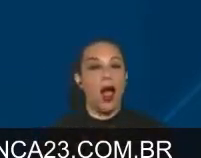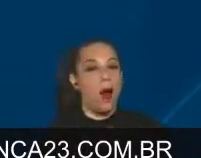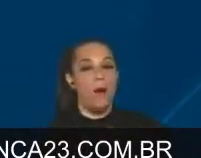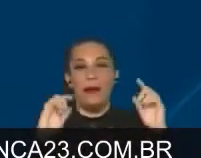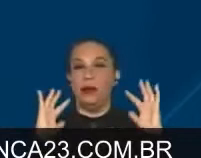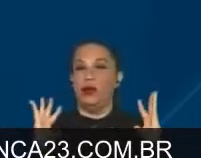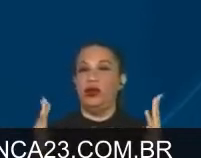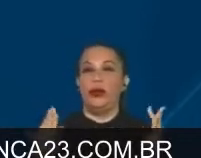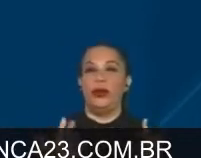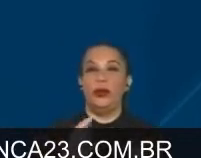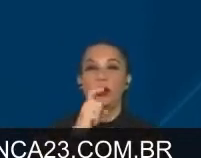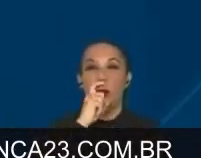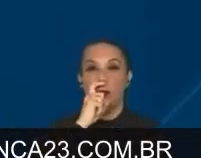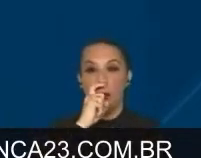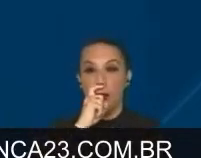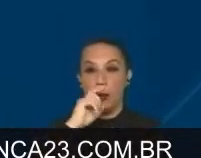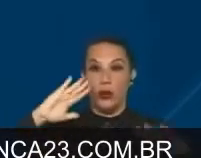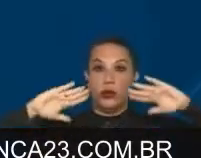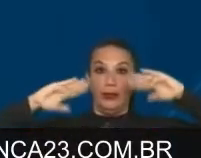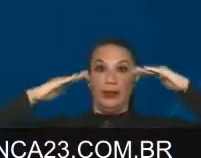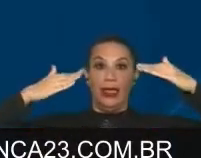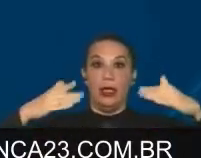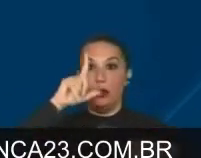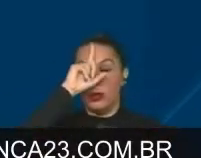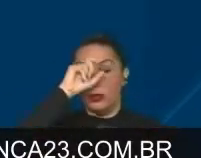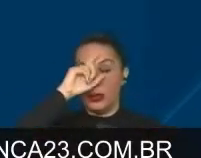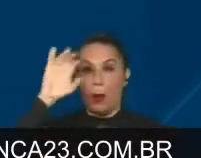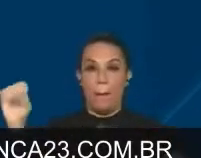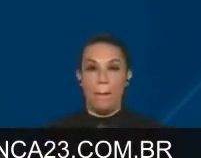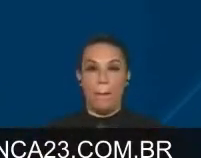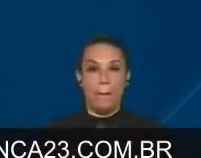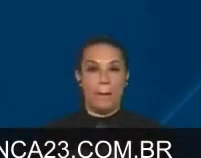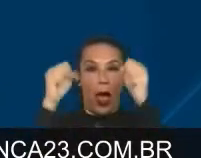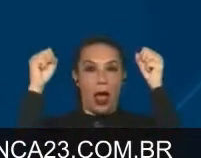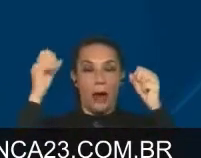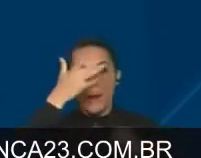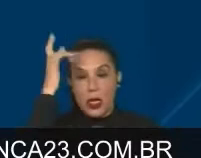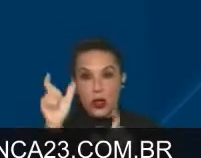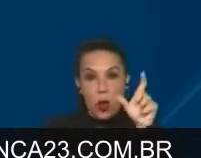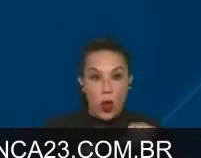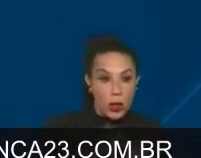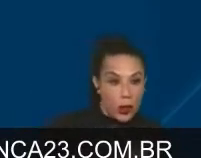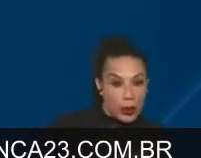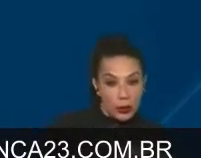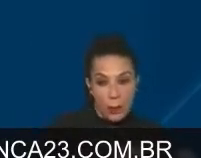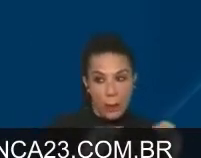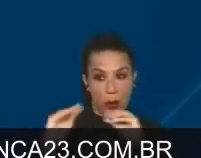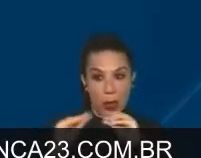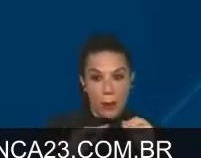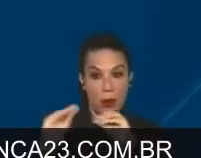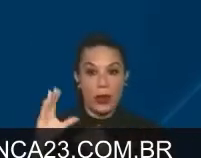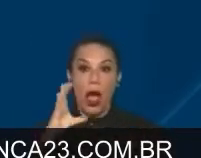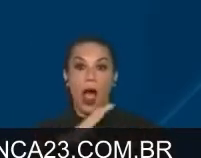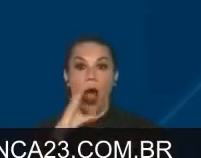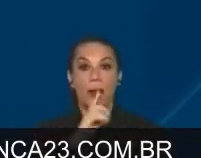cobertas de gelo. O telhado dessa unidade de saúde foi danificado. Pacientes tiveram que ser removidos às pressas